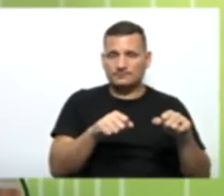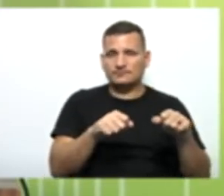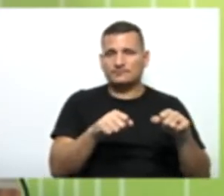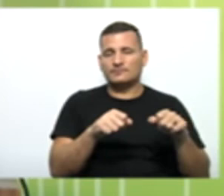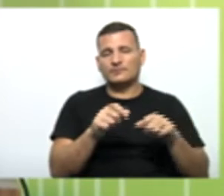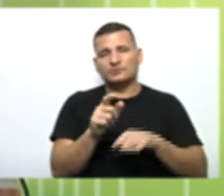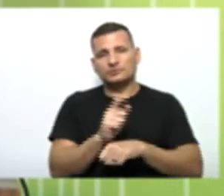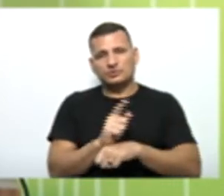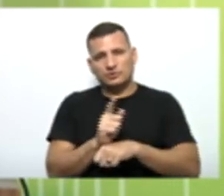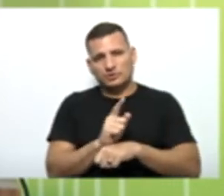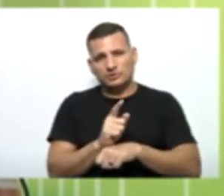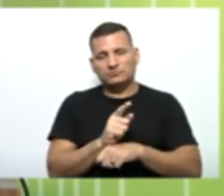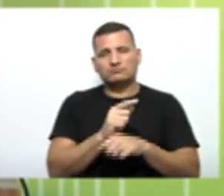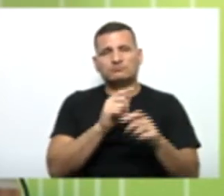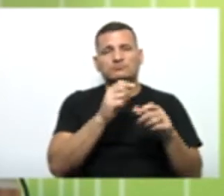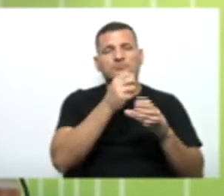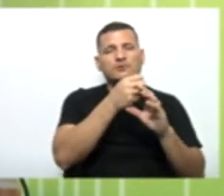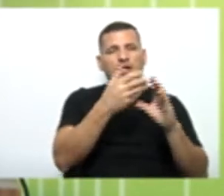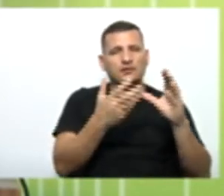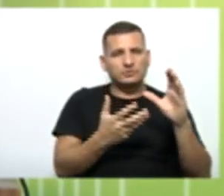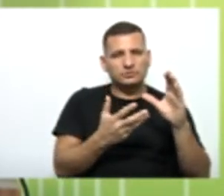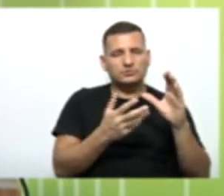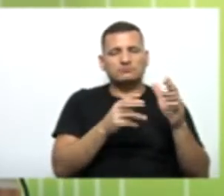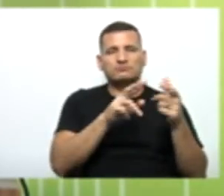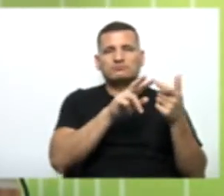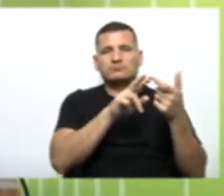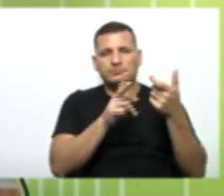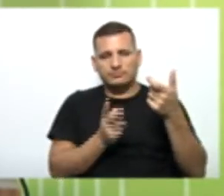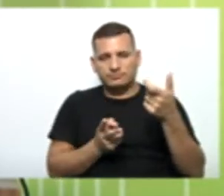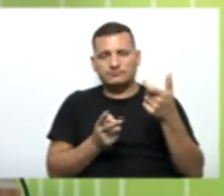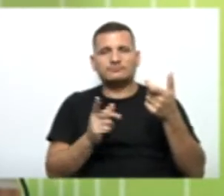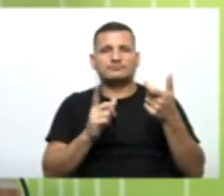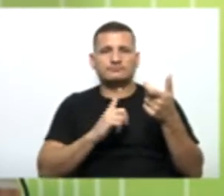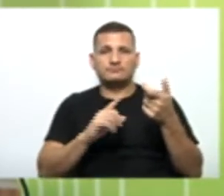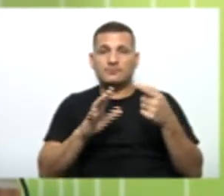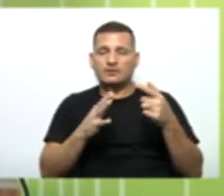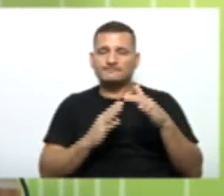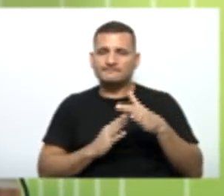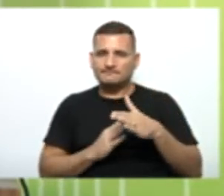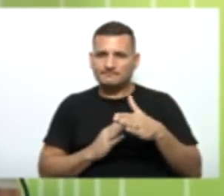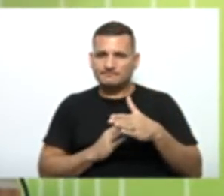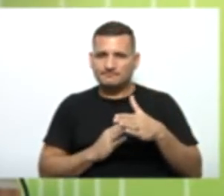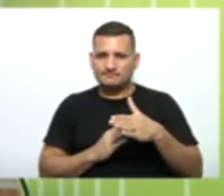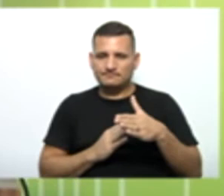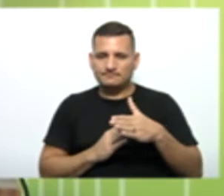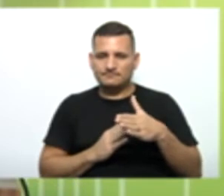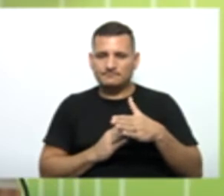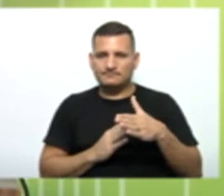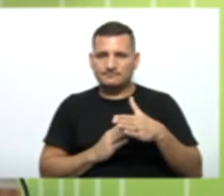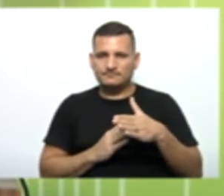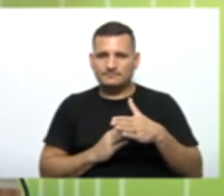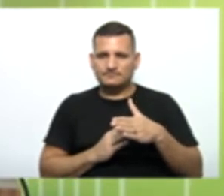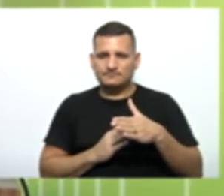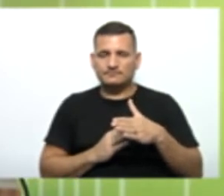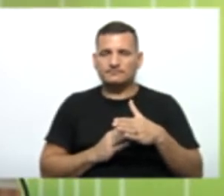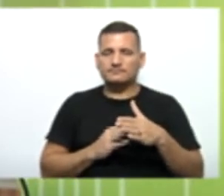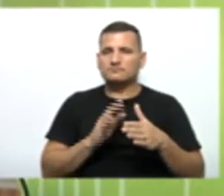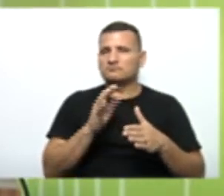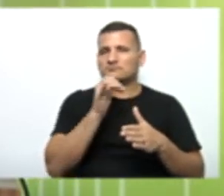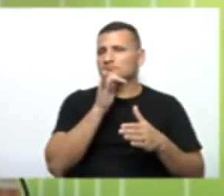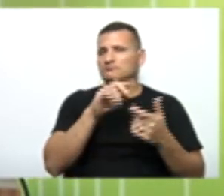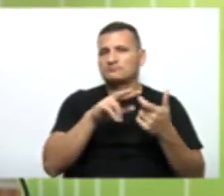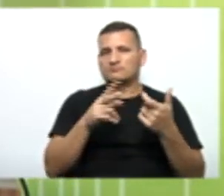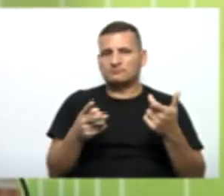com restrições. Olha aí. Então, é um exemplo de herança? É um exemplo de generalização? Sim, tranquilo, bem